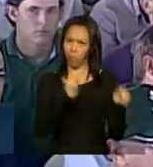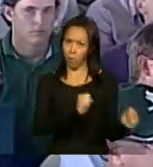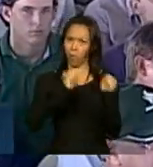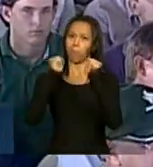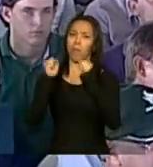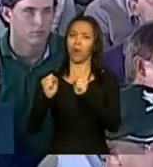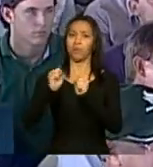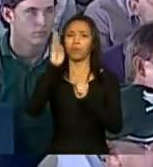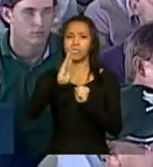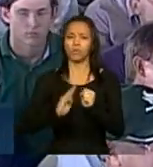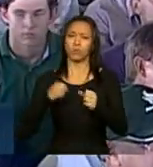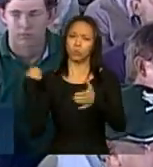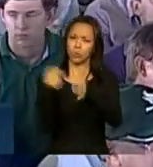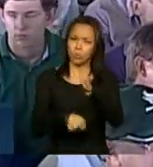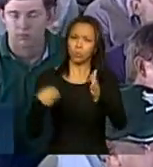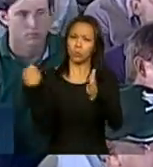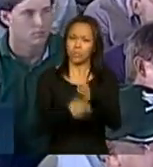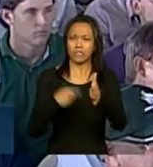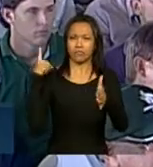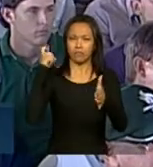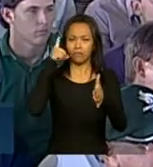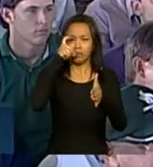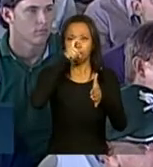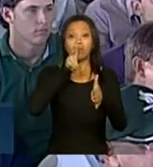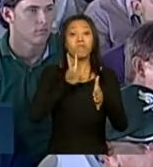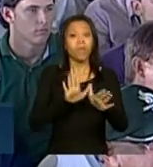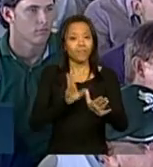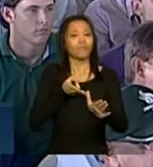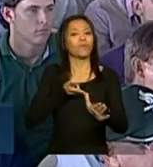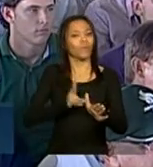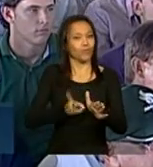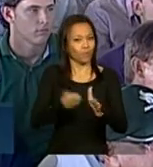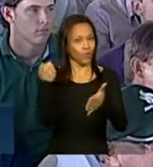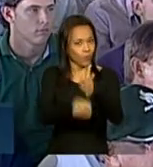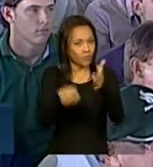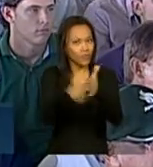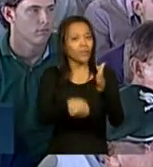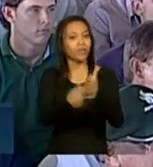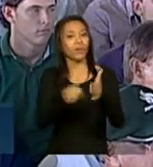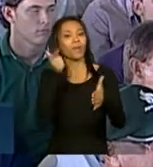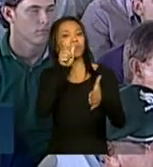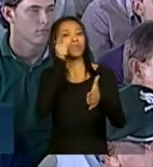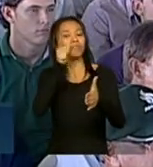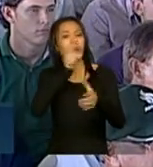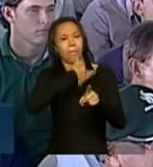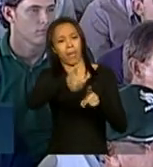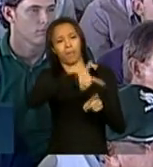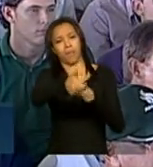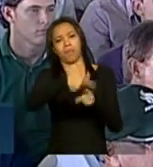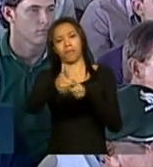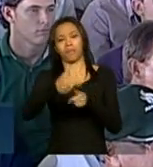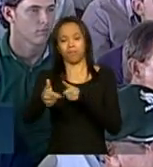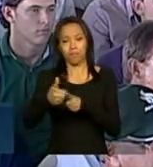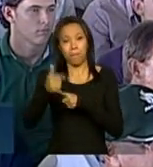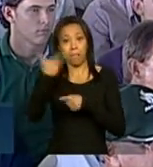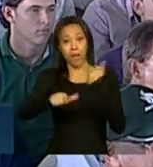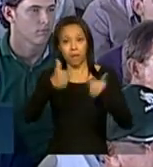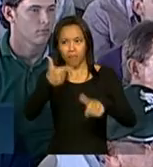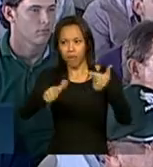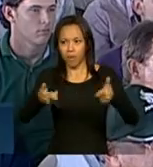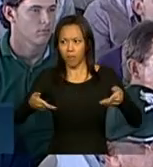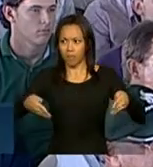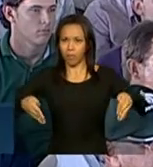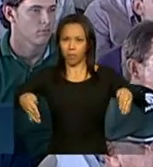que lutou com dificuldade e continua lutando para superar obstáculos, tentando ser mais